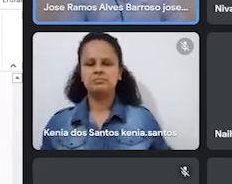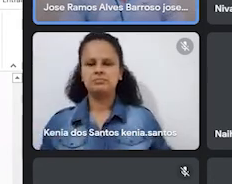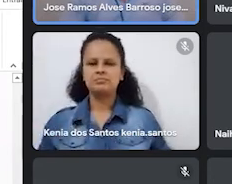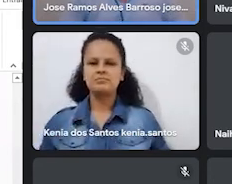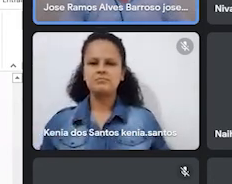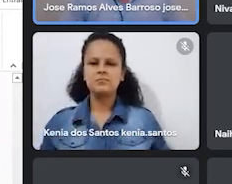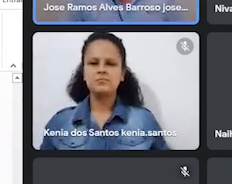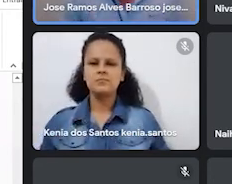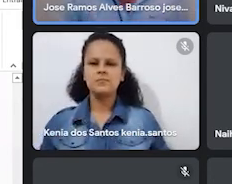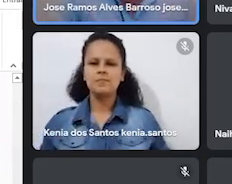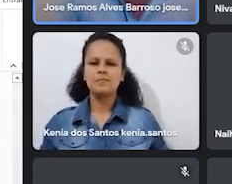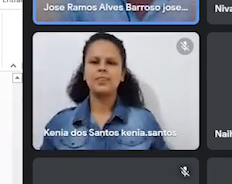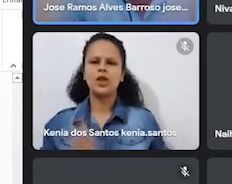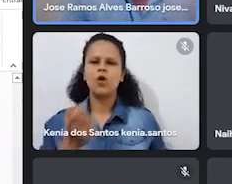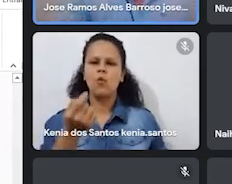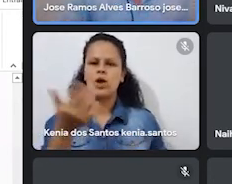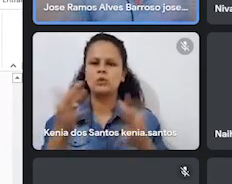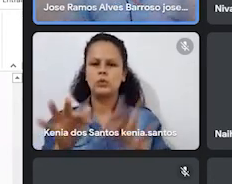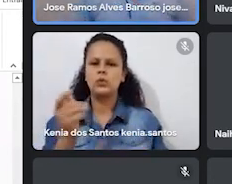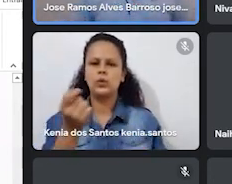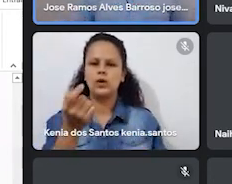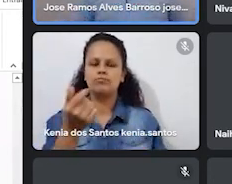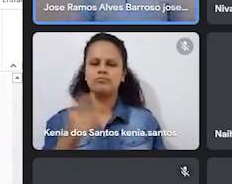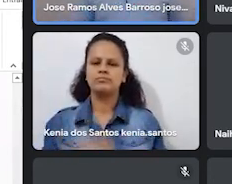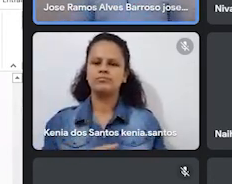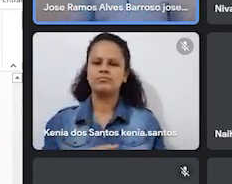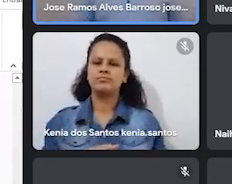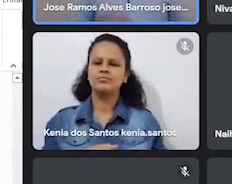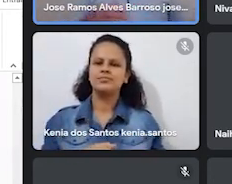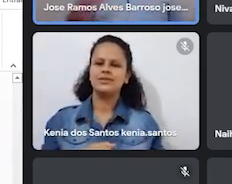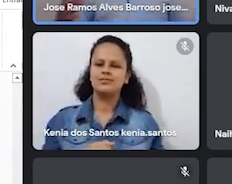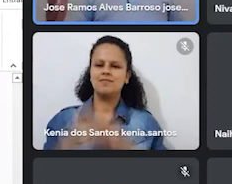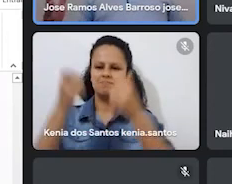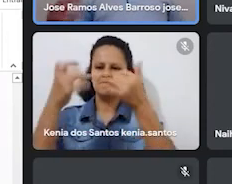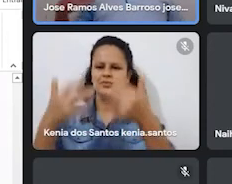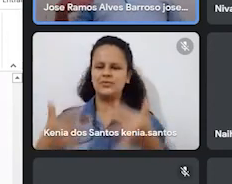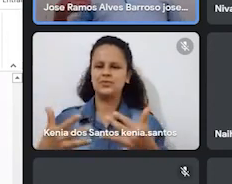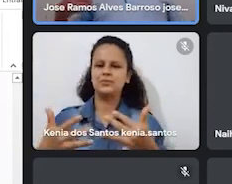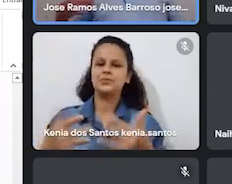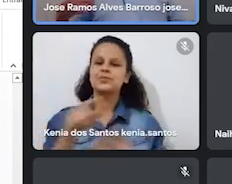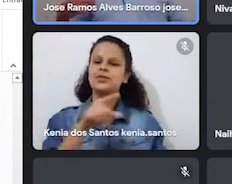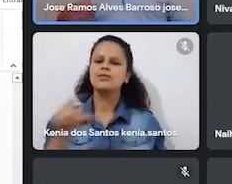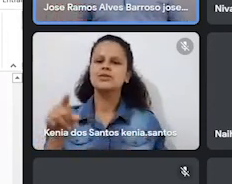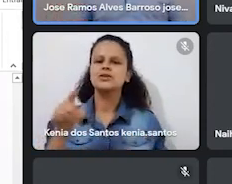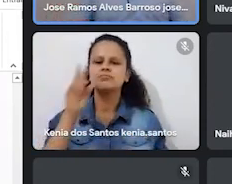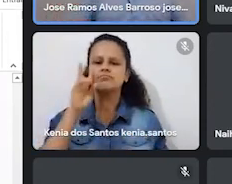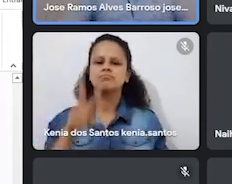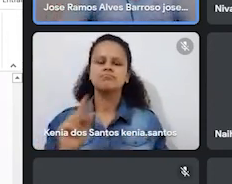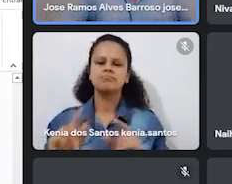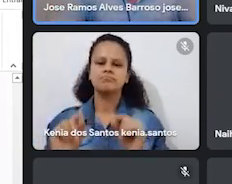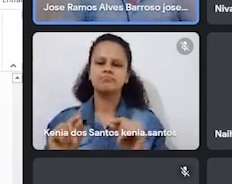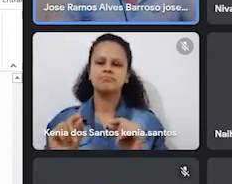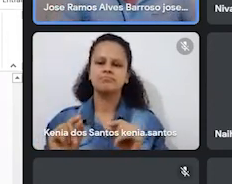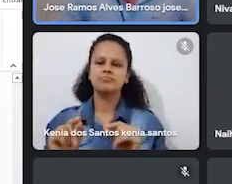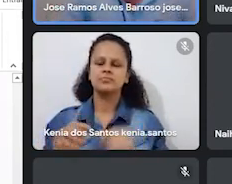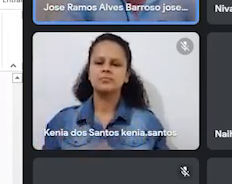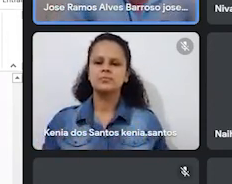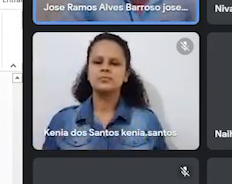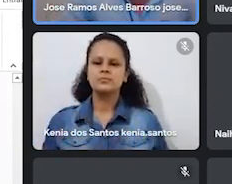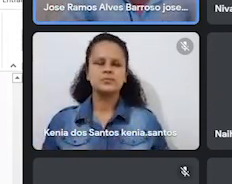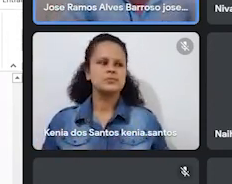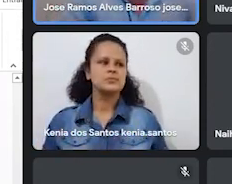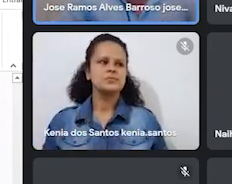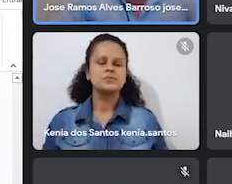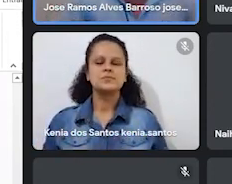só acabando aqui esse pedacinho, só para vocês terem uma noção. Onde,